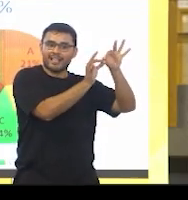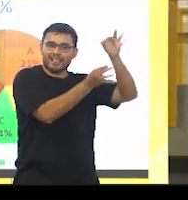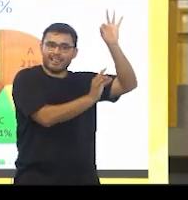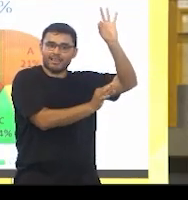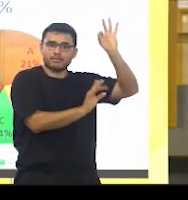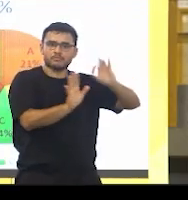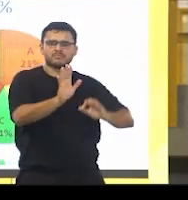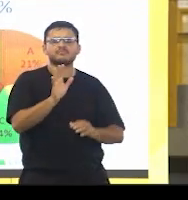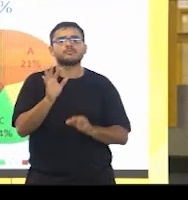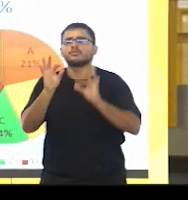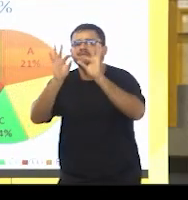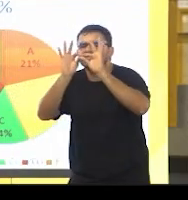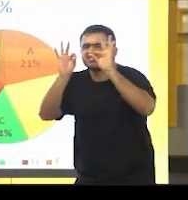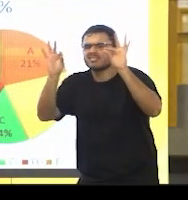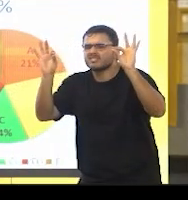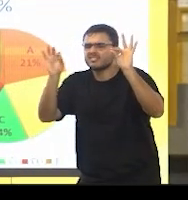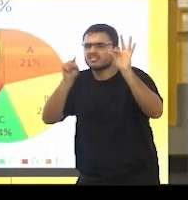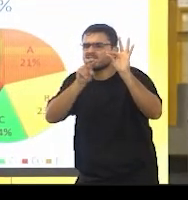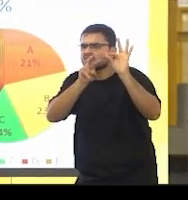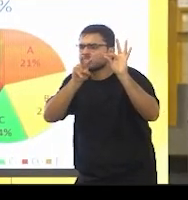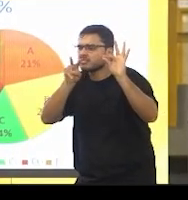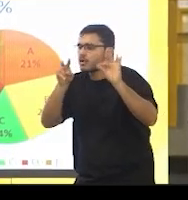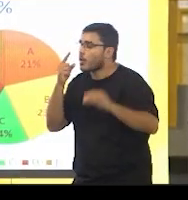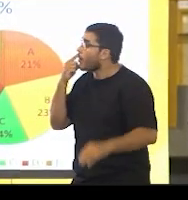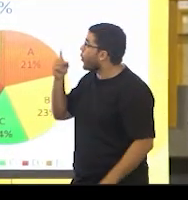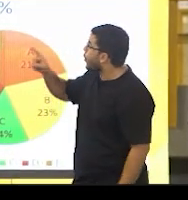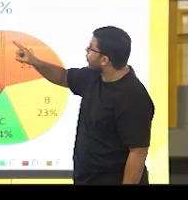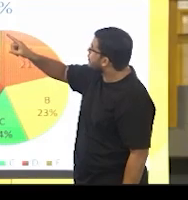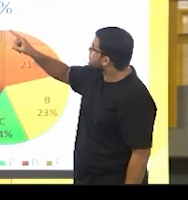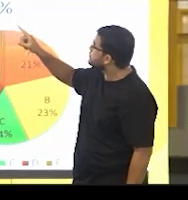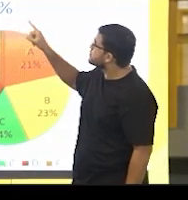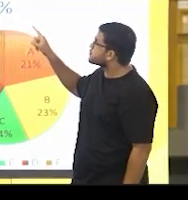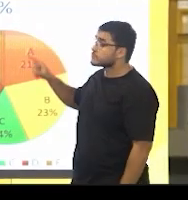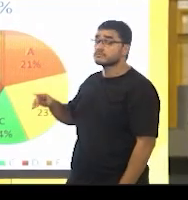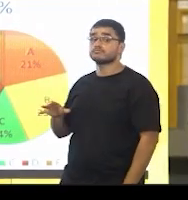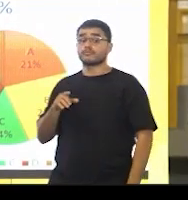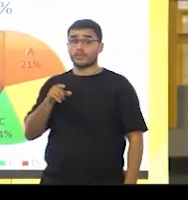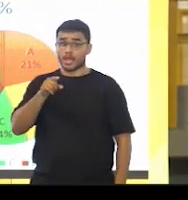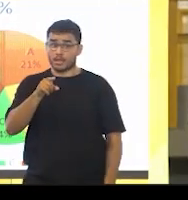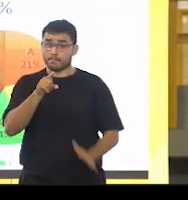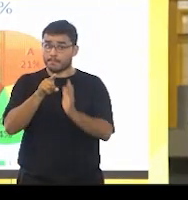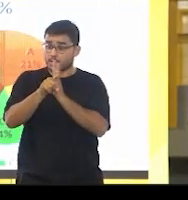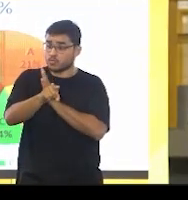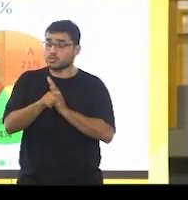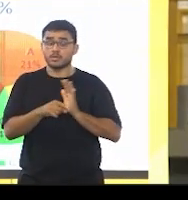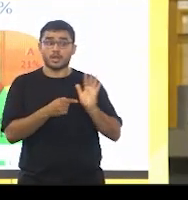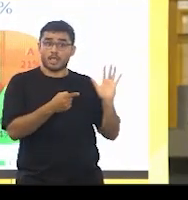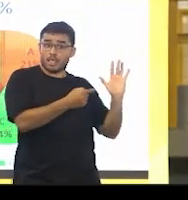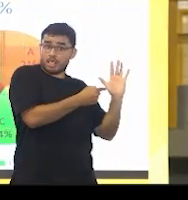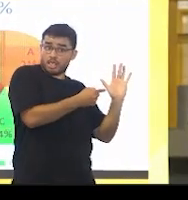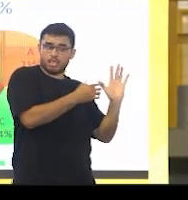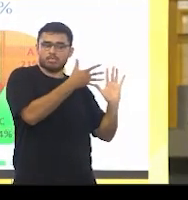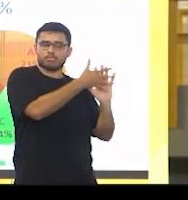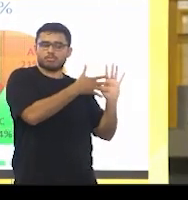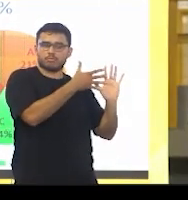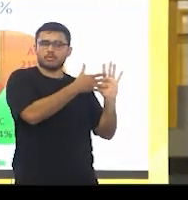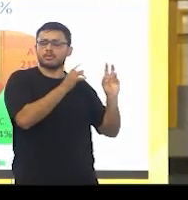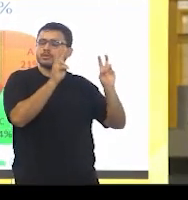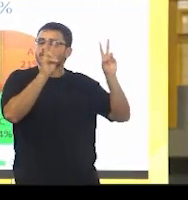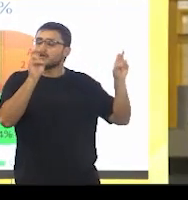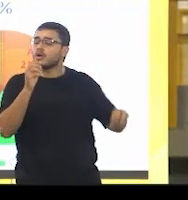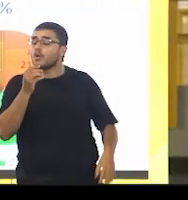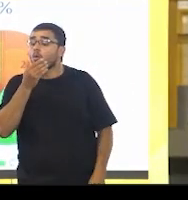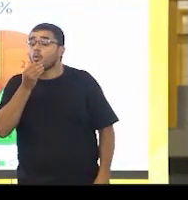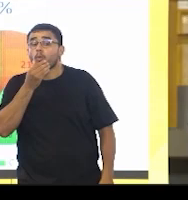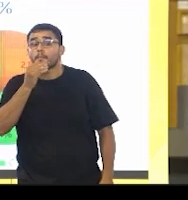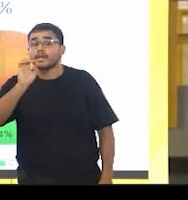o que é que o texto diz, ó. O texto propõe uma reflexão sobre o entendimento de Empédocles